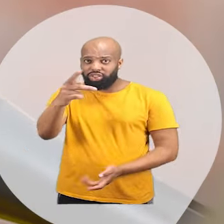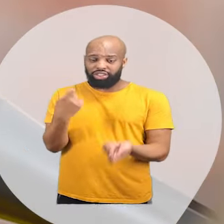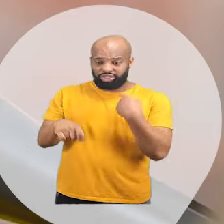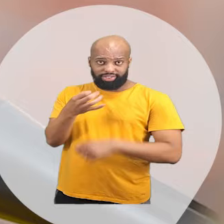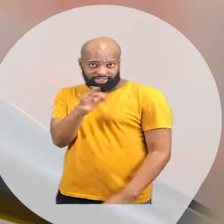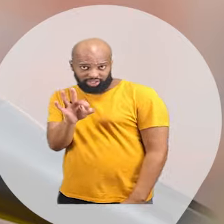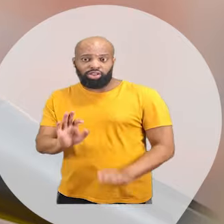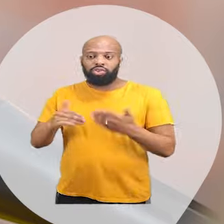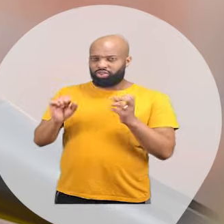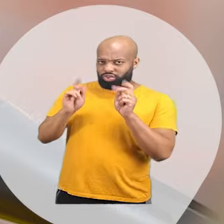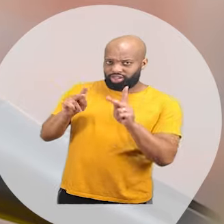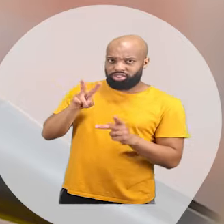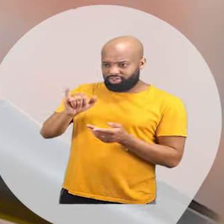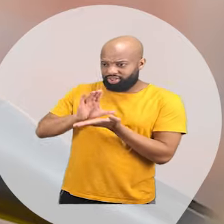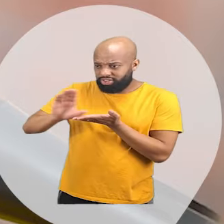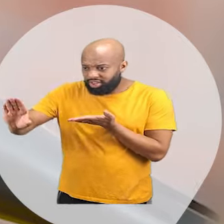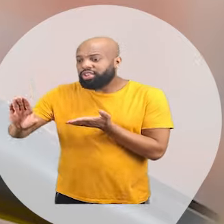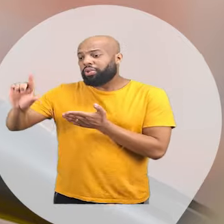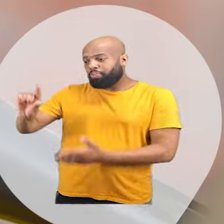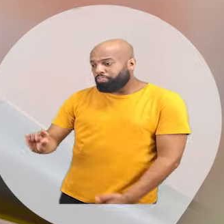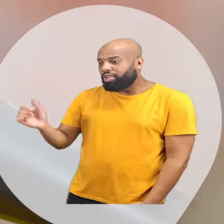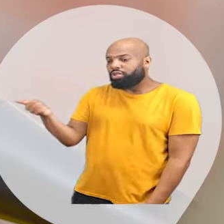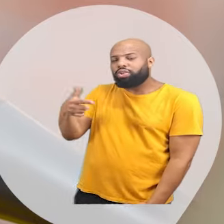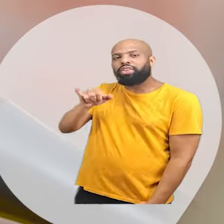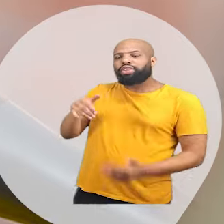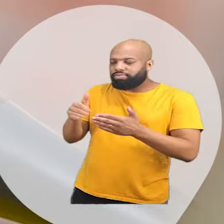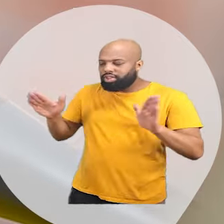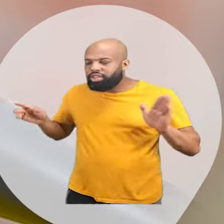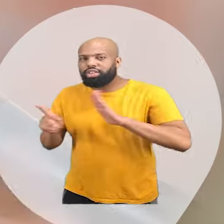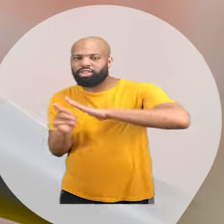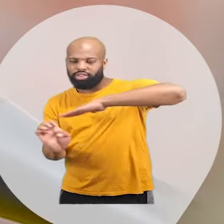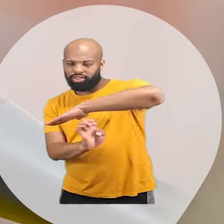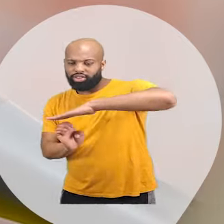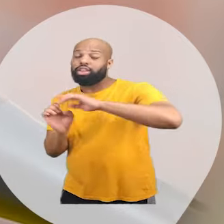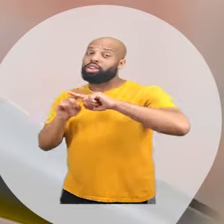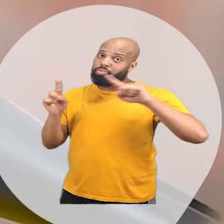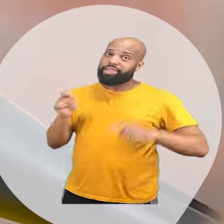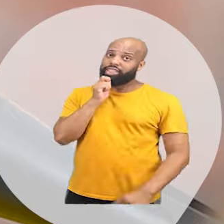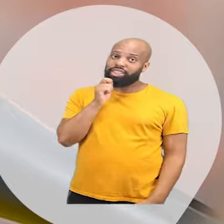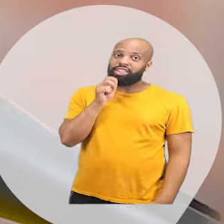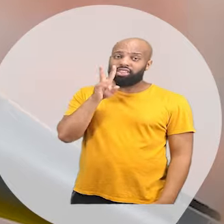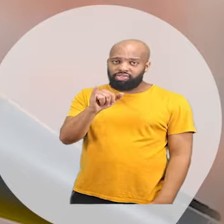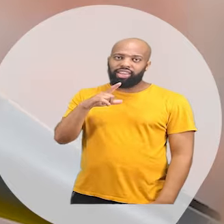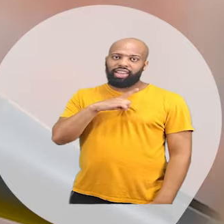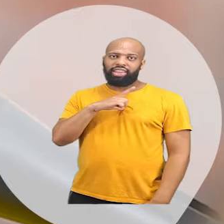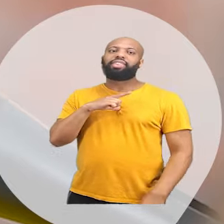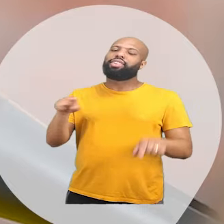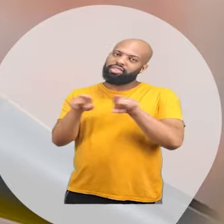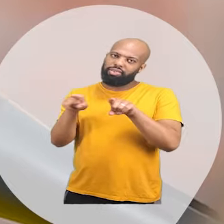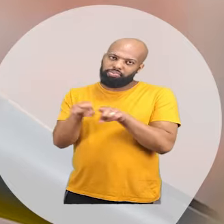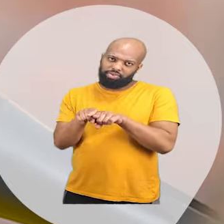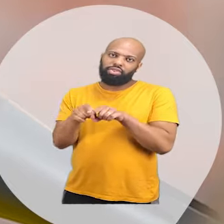negócio certo então tudo bem você vai investir muito menos do que se você abrisse uma empresa mas você ainda assim vai ter que